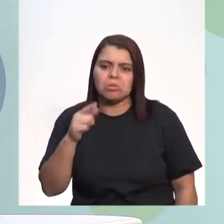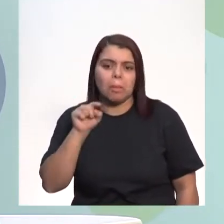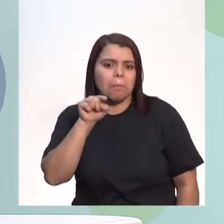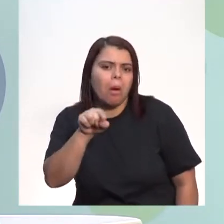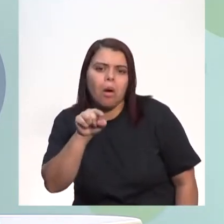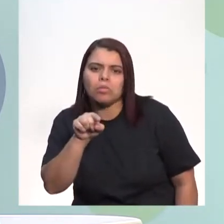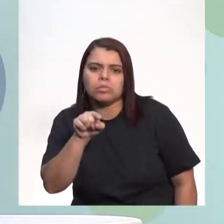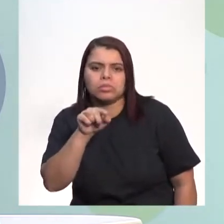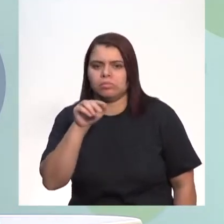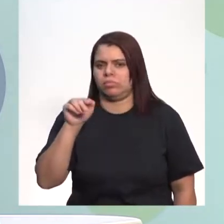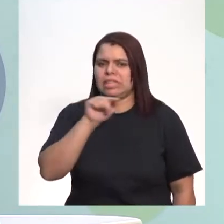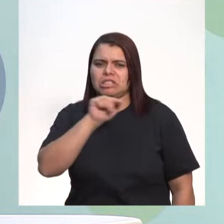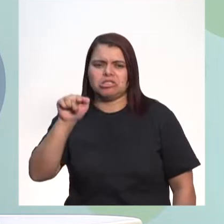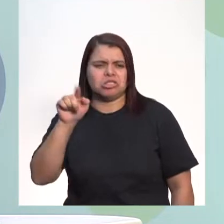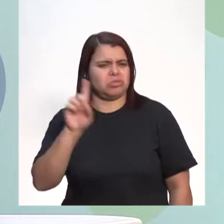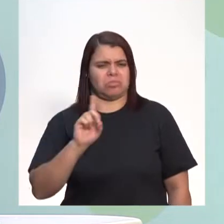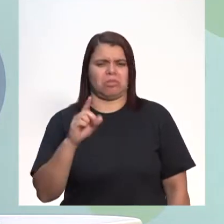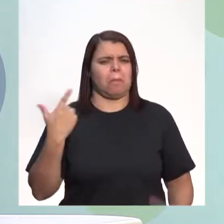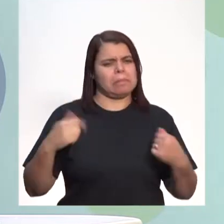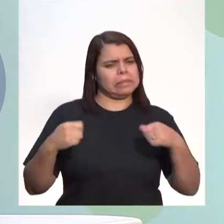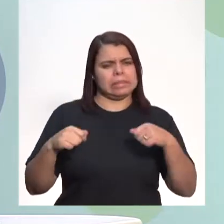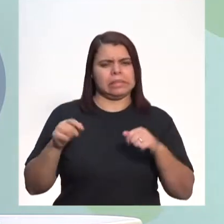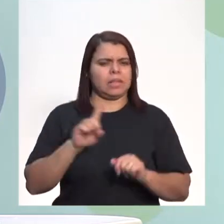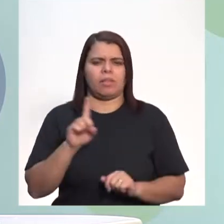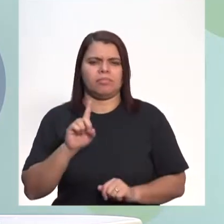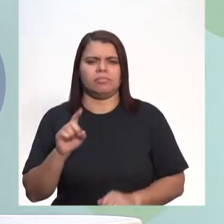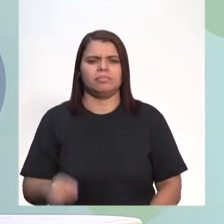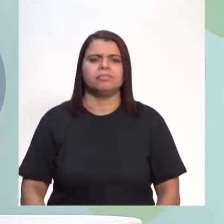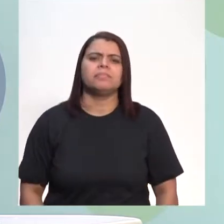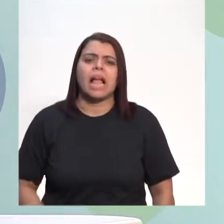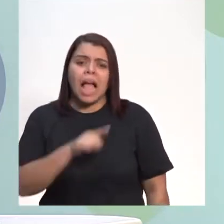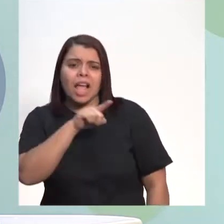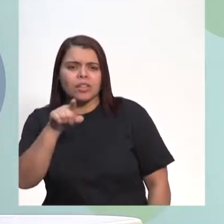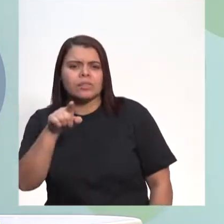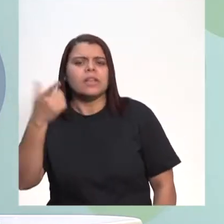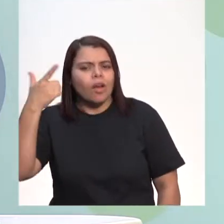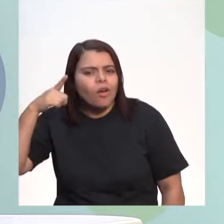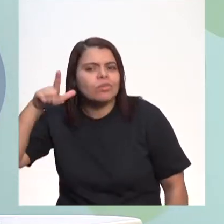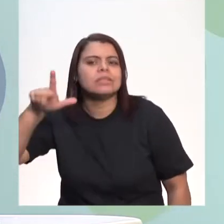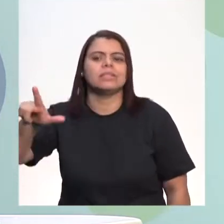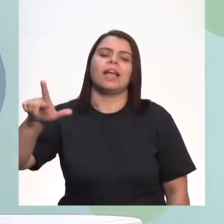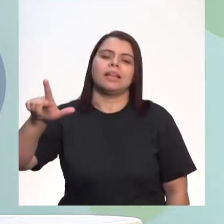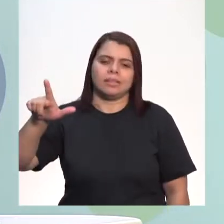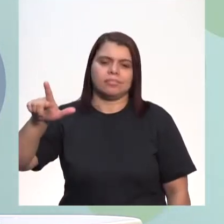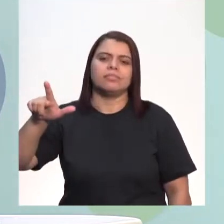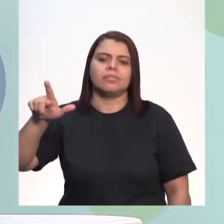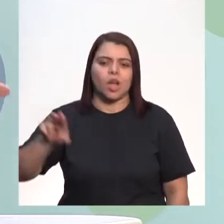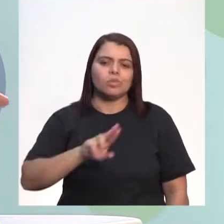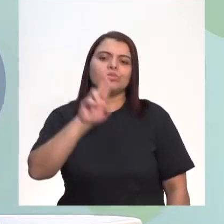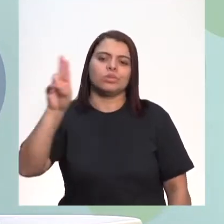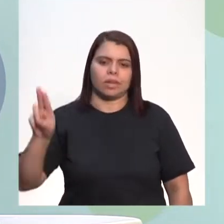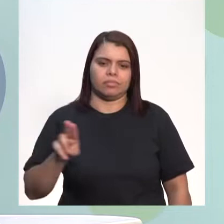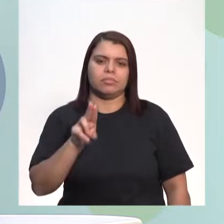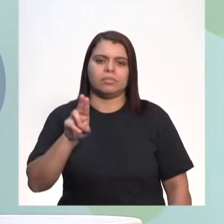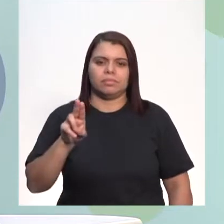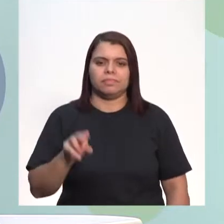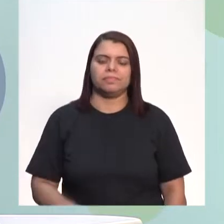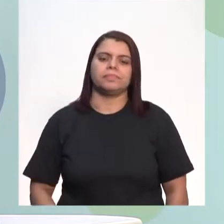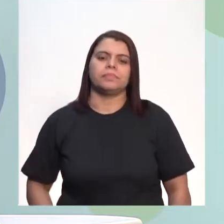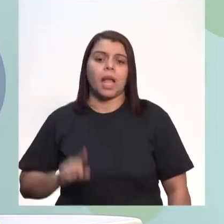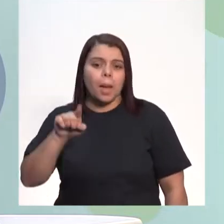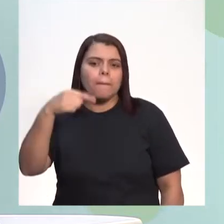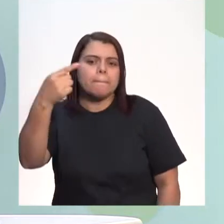Aí põe o CPF nos dois campos e você vai conseguir logar, você vai conseguir acessar esse espaço. A